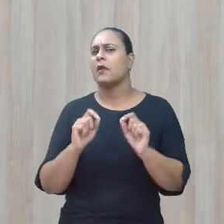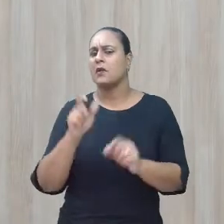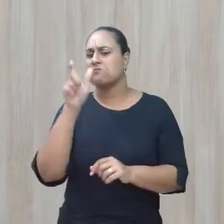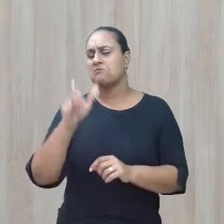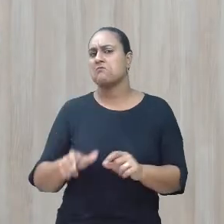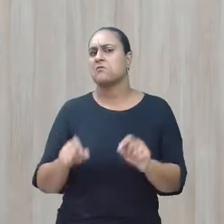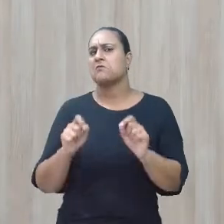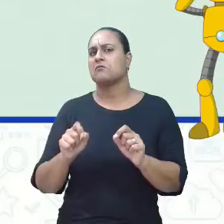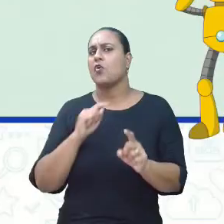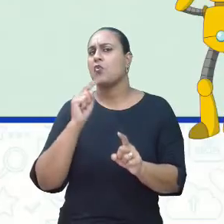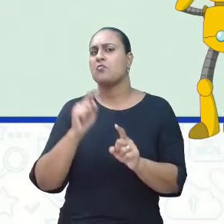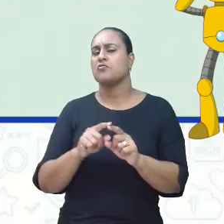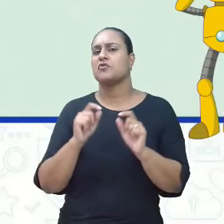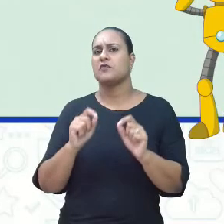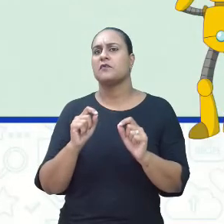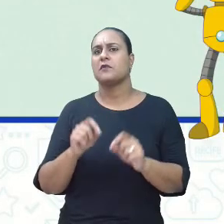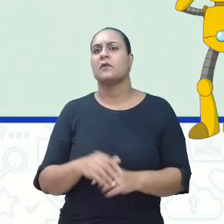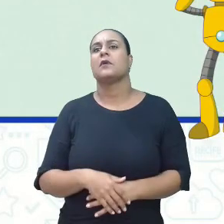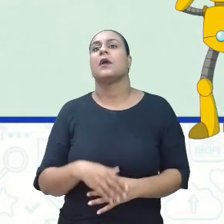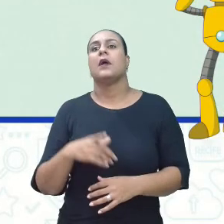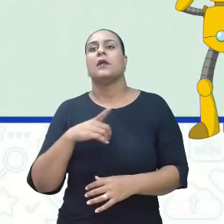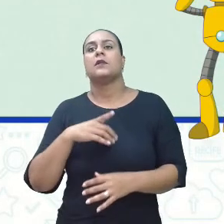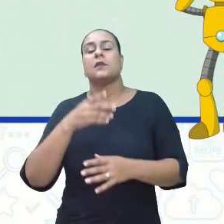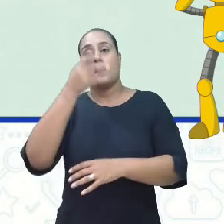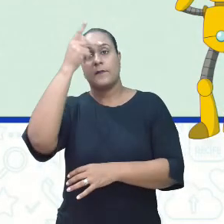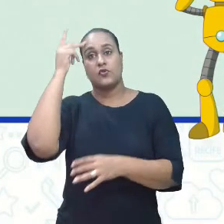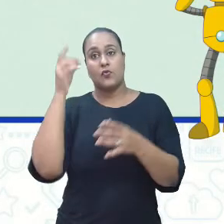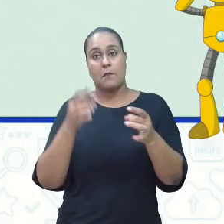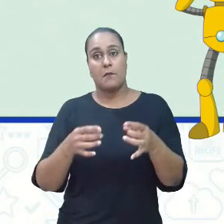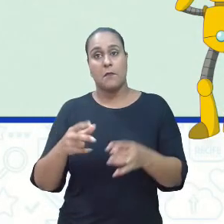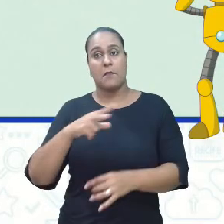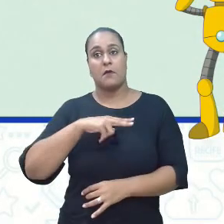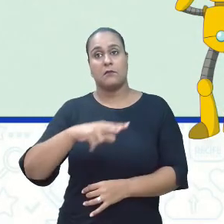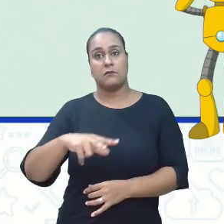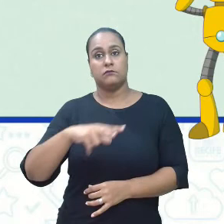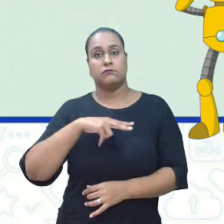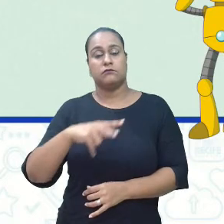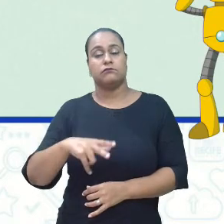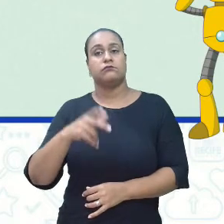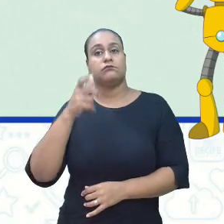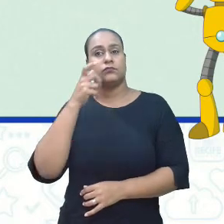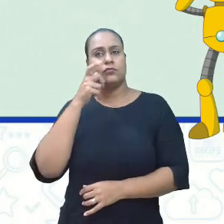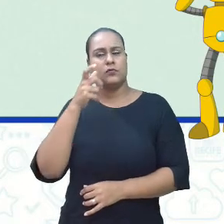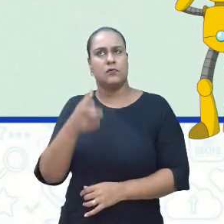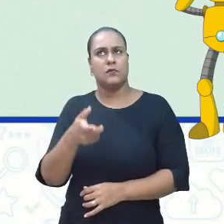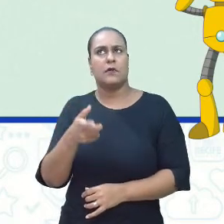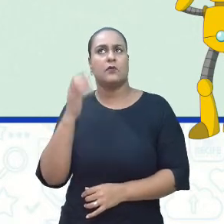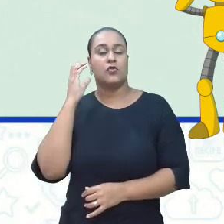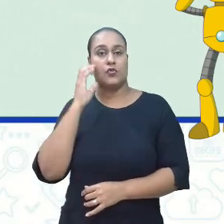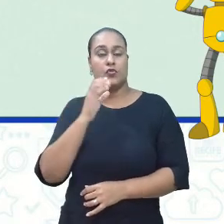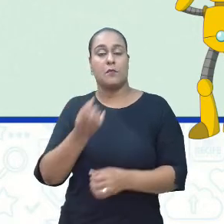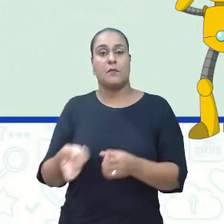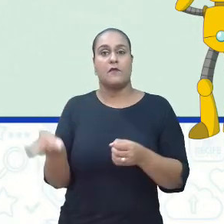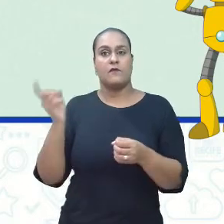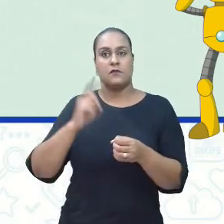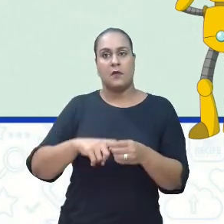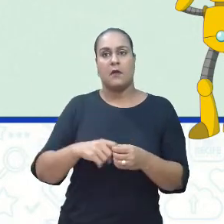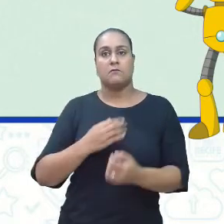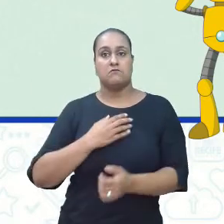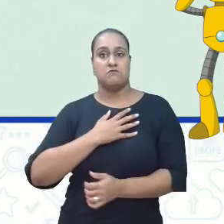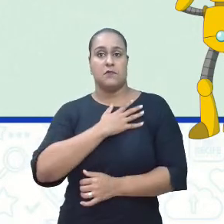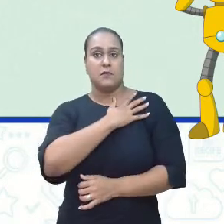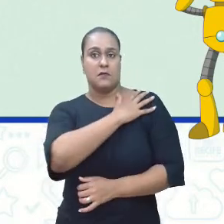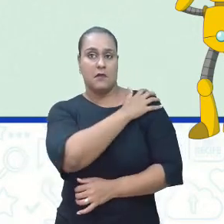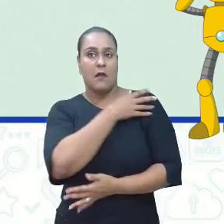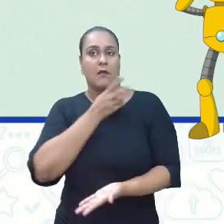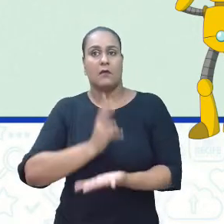eles queriam? Então, eram formados por comerciantes portugueses e tinham os interesses, claro, que o Dom Pedro votasse, militares conservadores